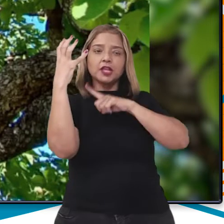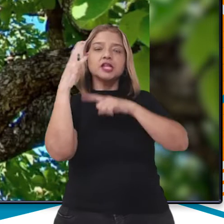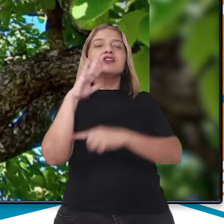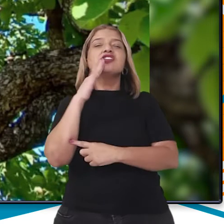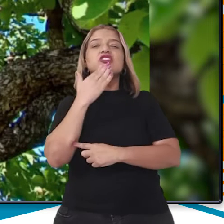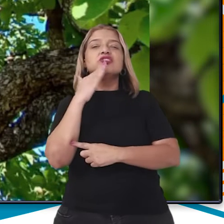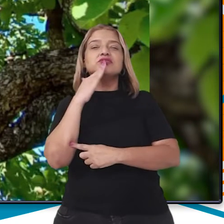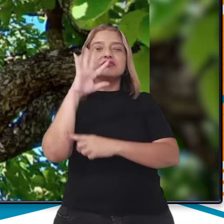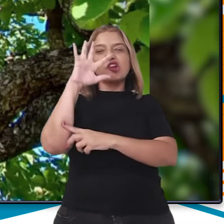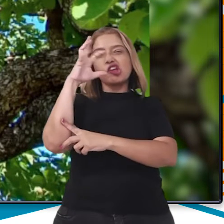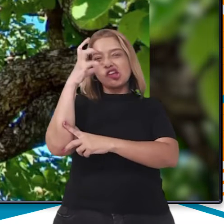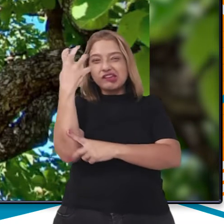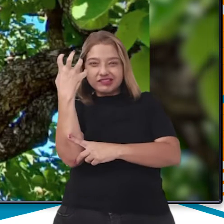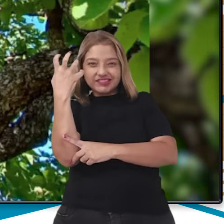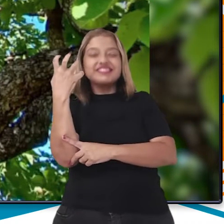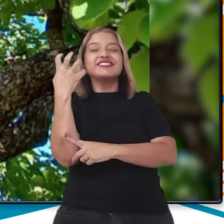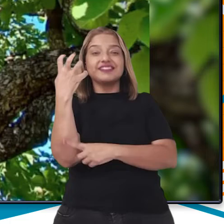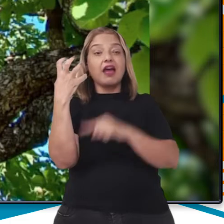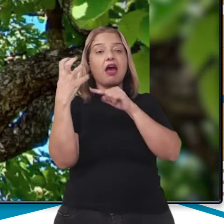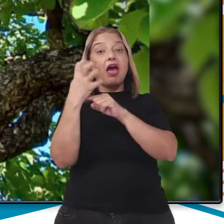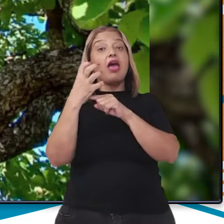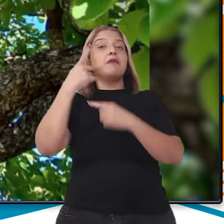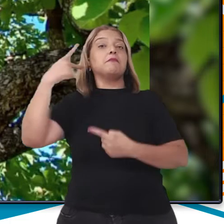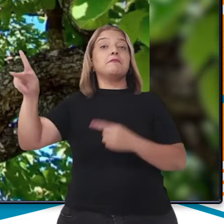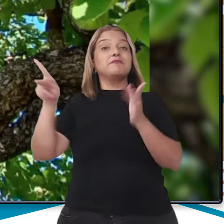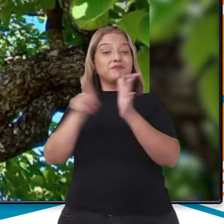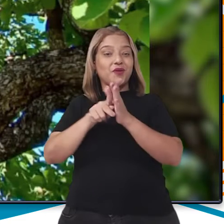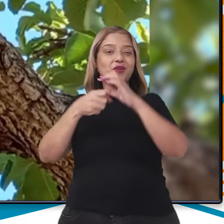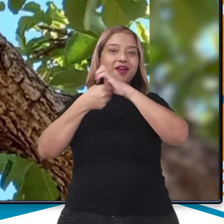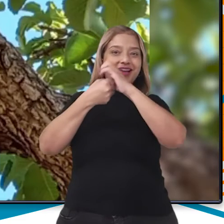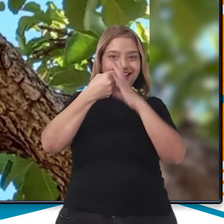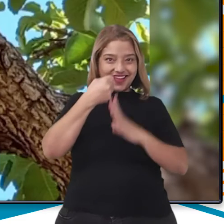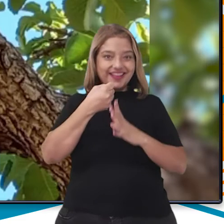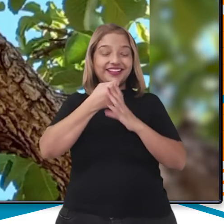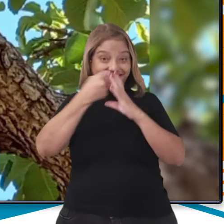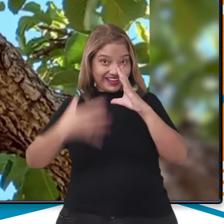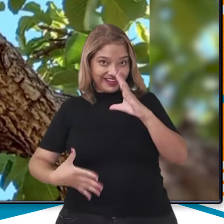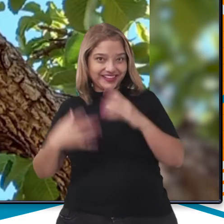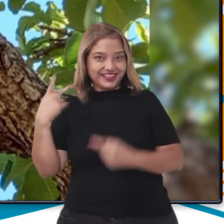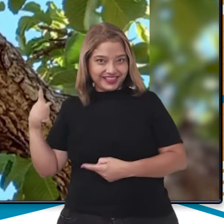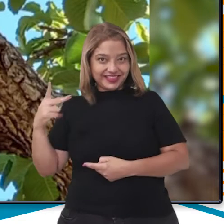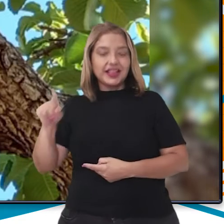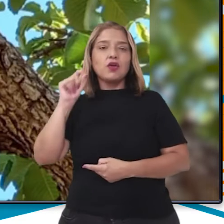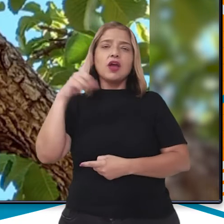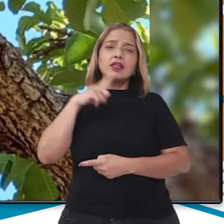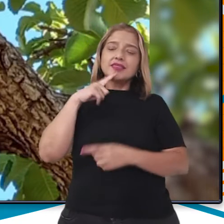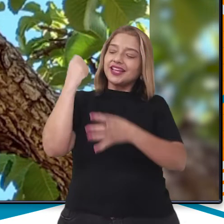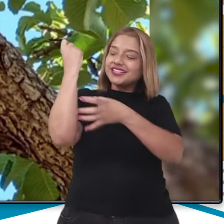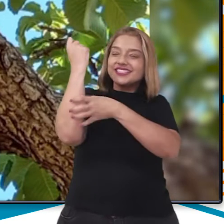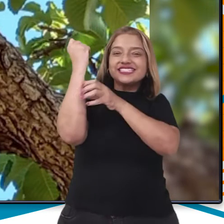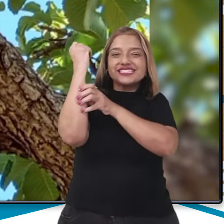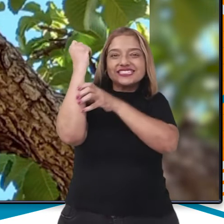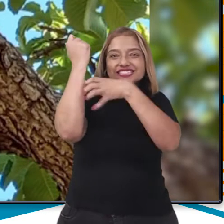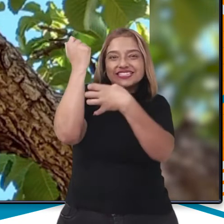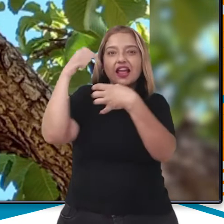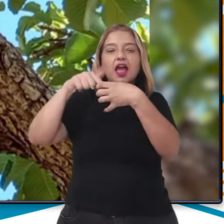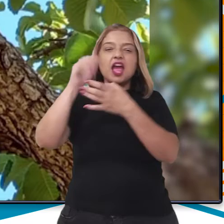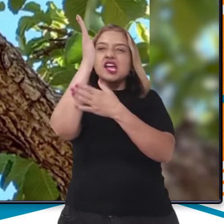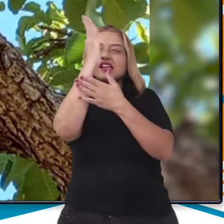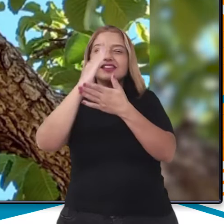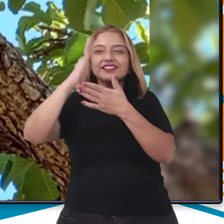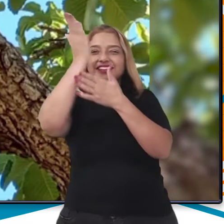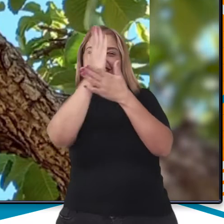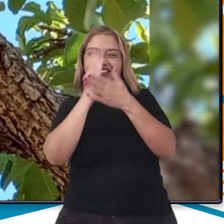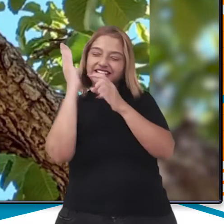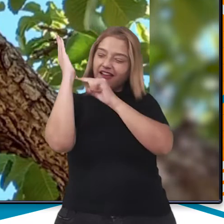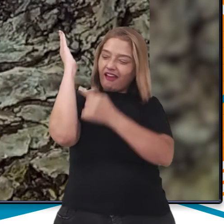Galhos retorcidos é uma característica do Cerrado. A casca das árvores é uma casca